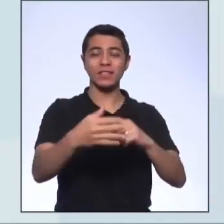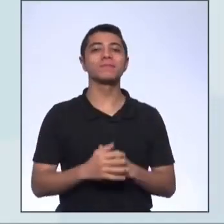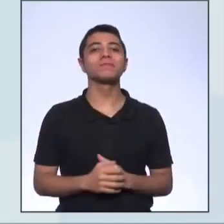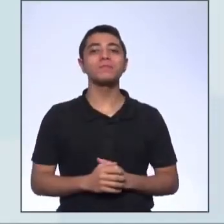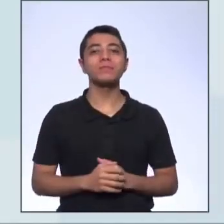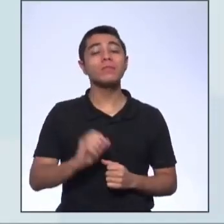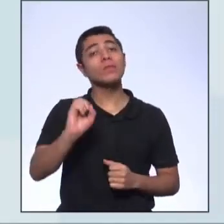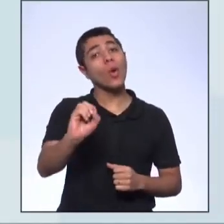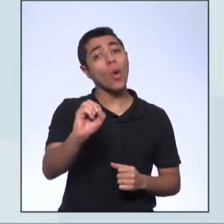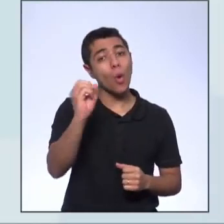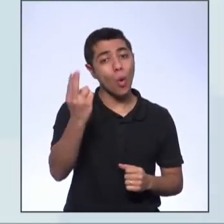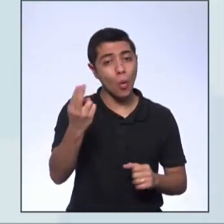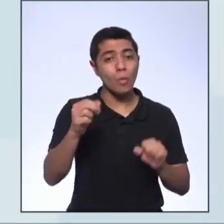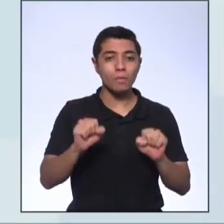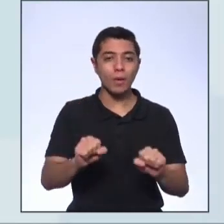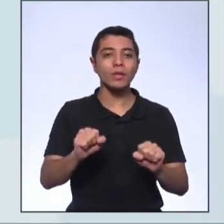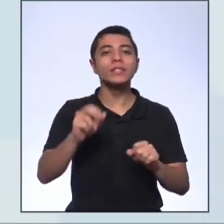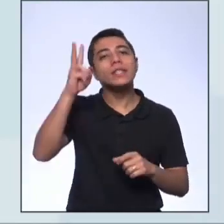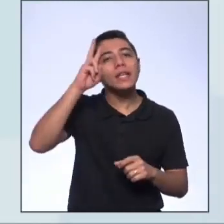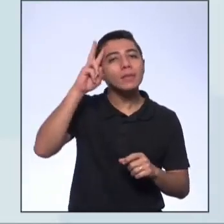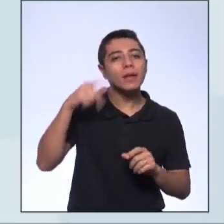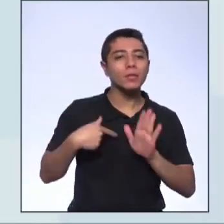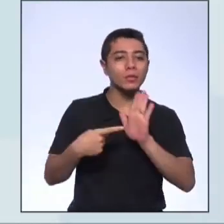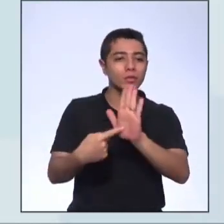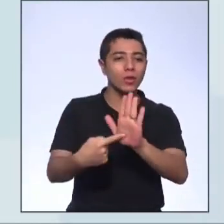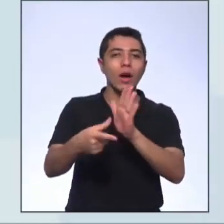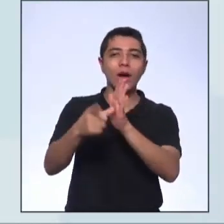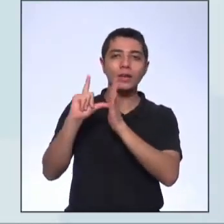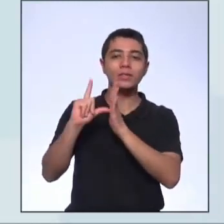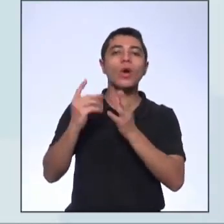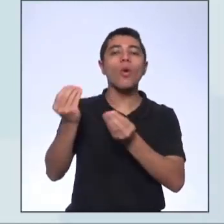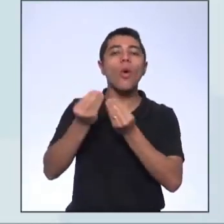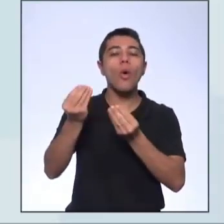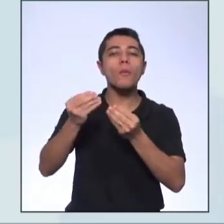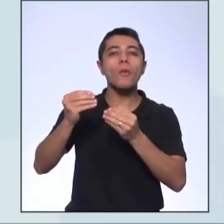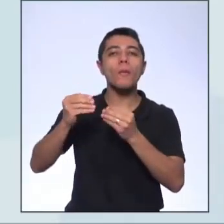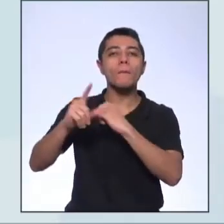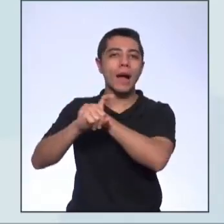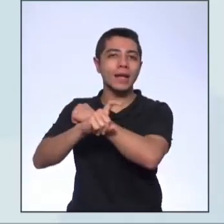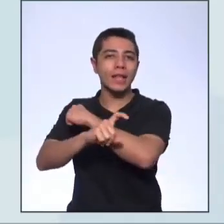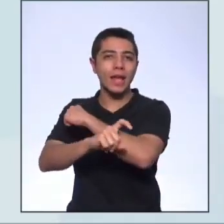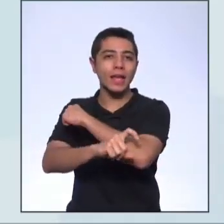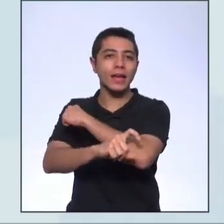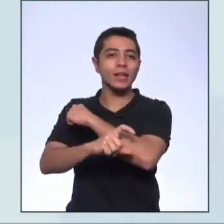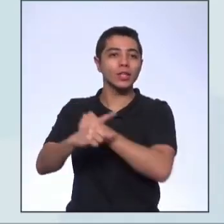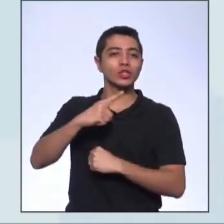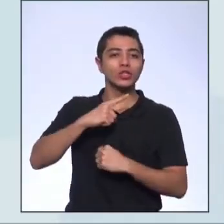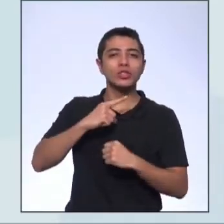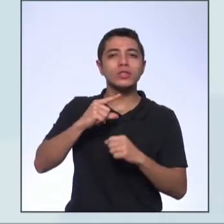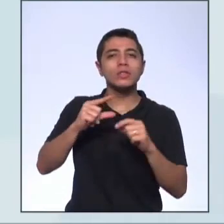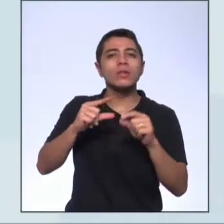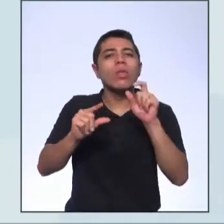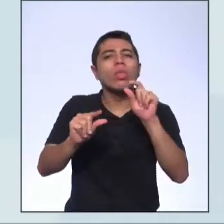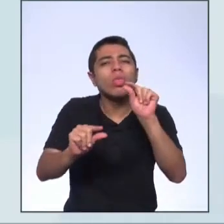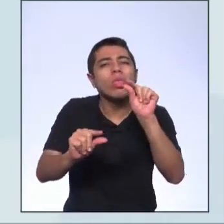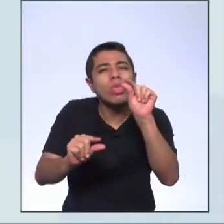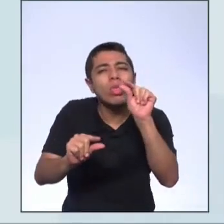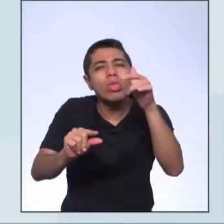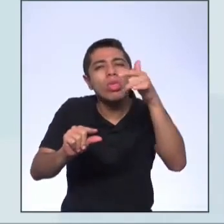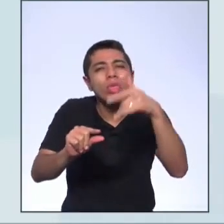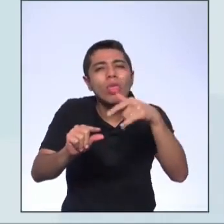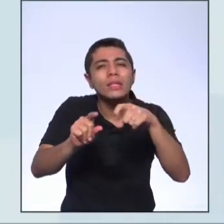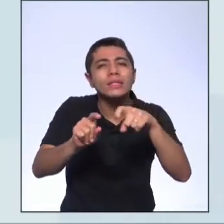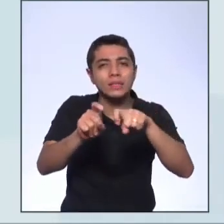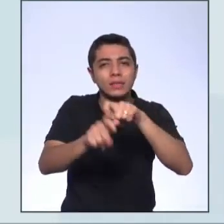daquele pili sexual que eu comentei com vocês no slide anterior, a gente tem aí a transferência do plasmídio, ok? De